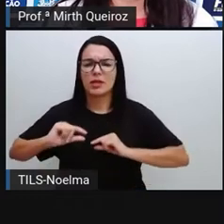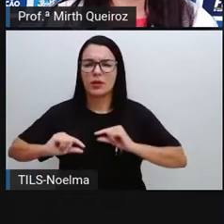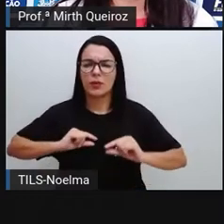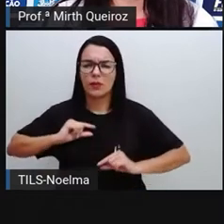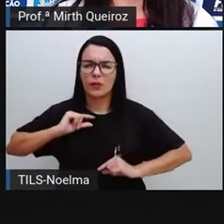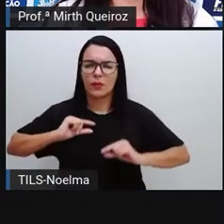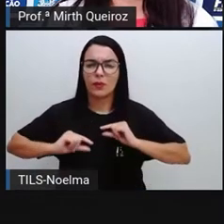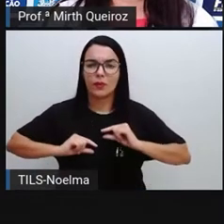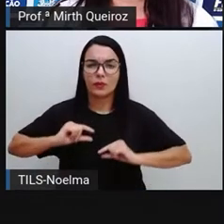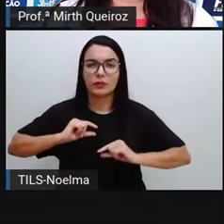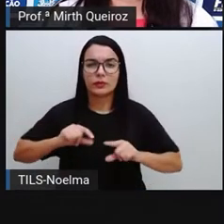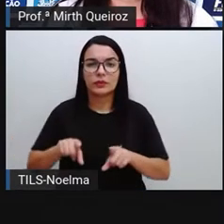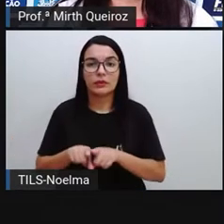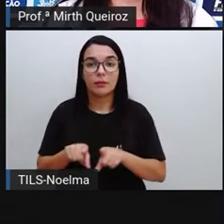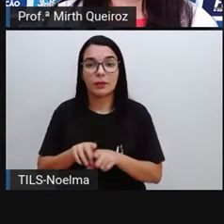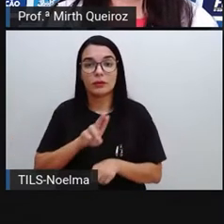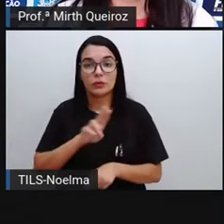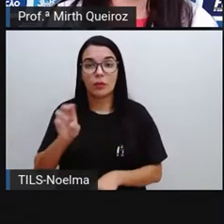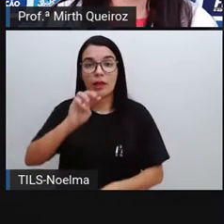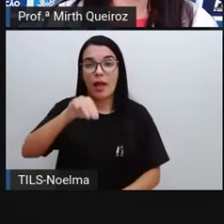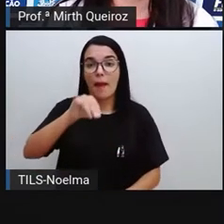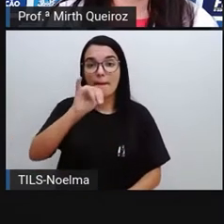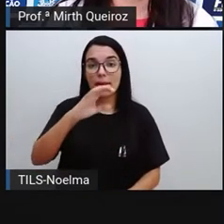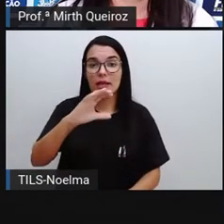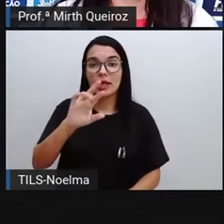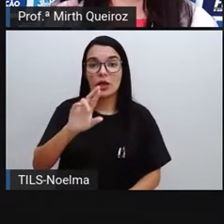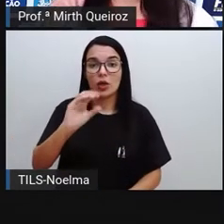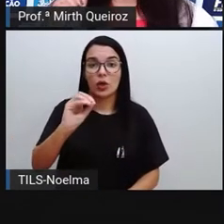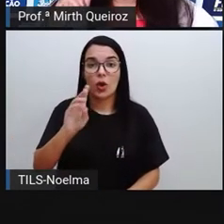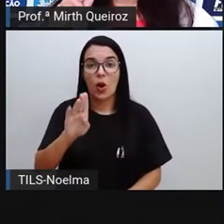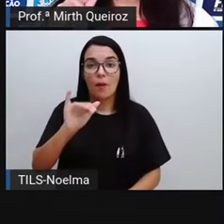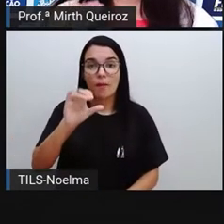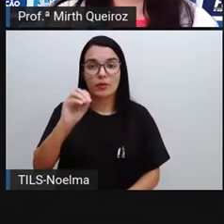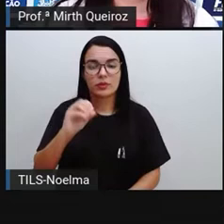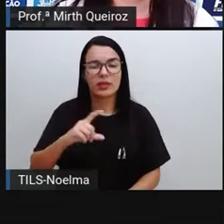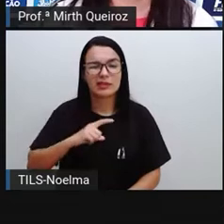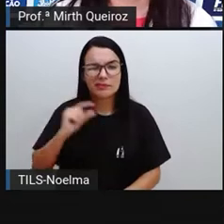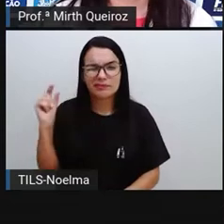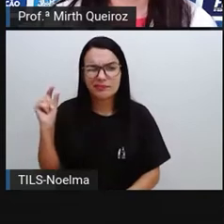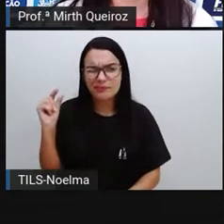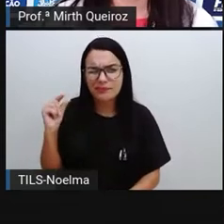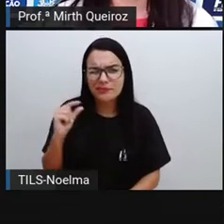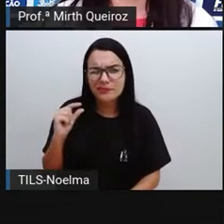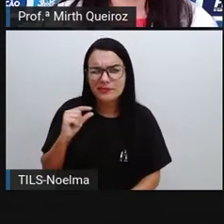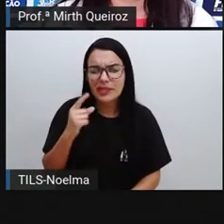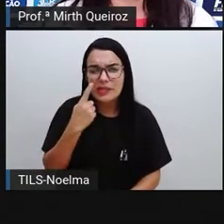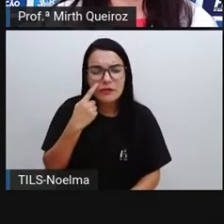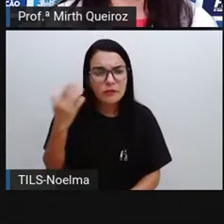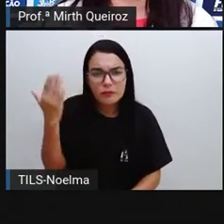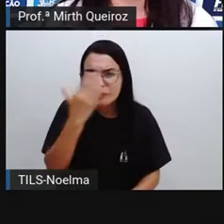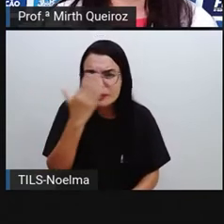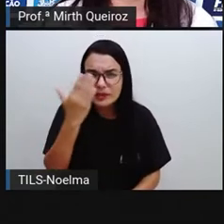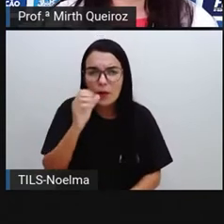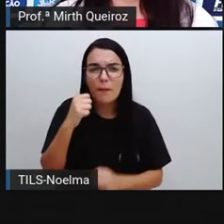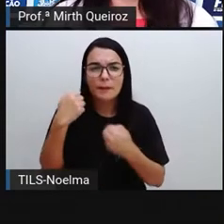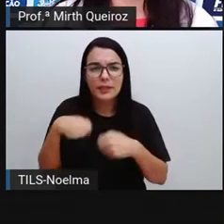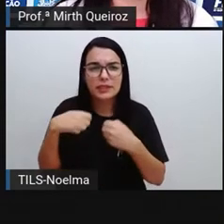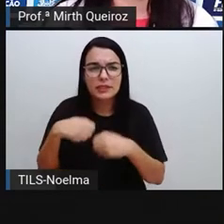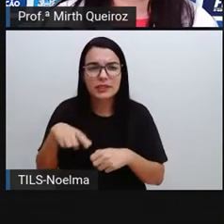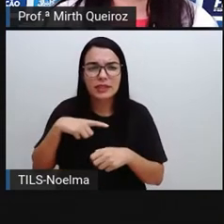como micróbios, certo? Esses são seres minúsculos, que são invisíveis a olho nu, e para